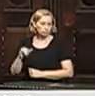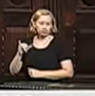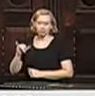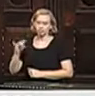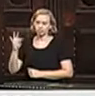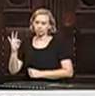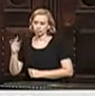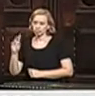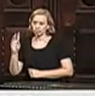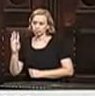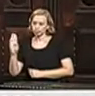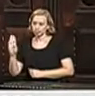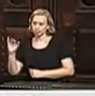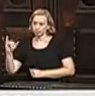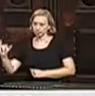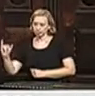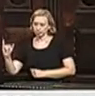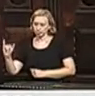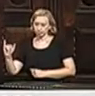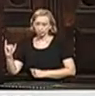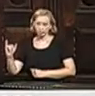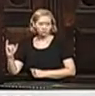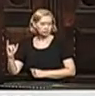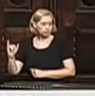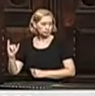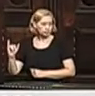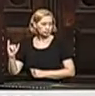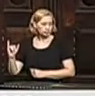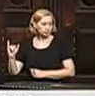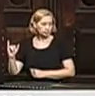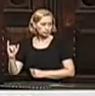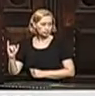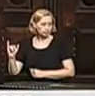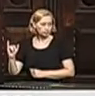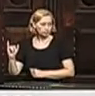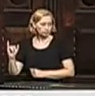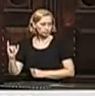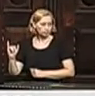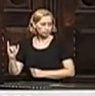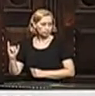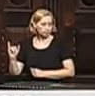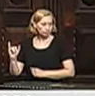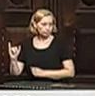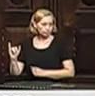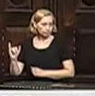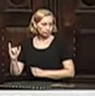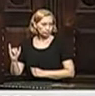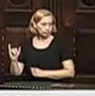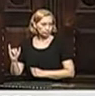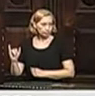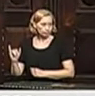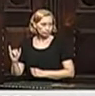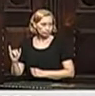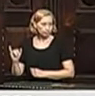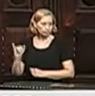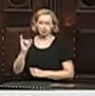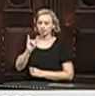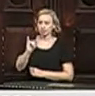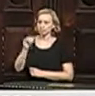promove alterações e inserções de dispositivos relativos ao